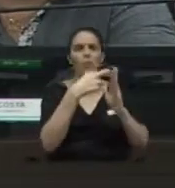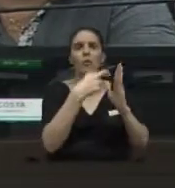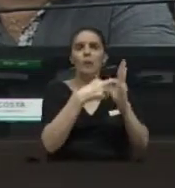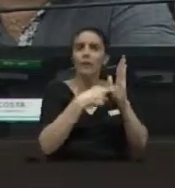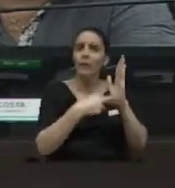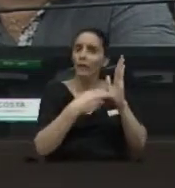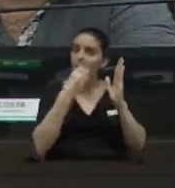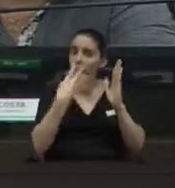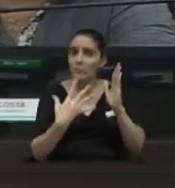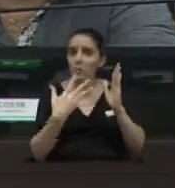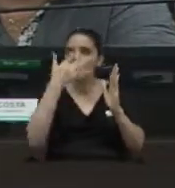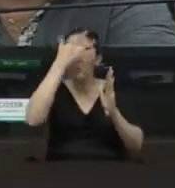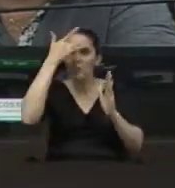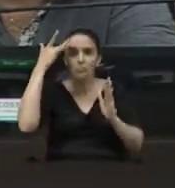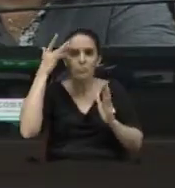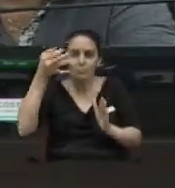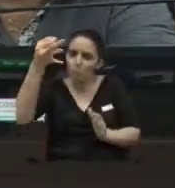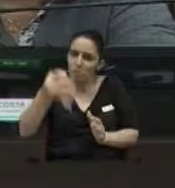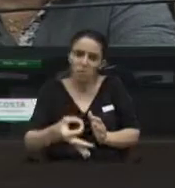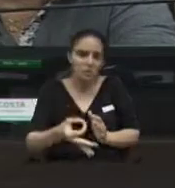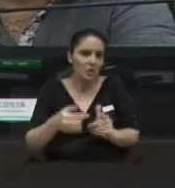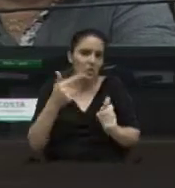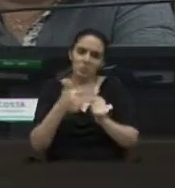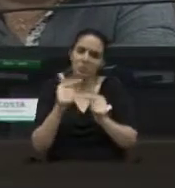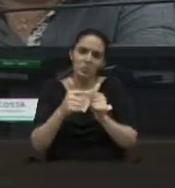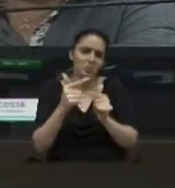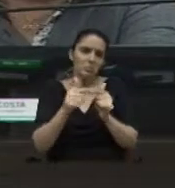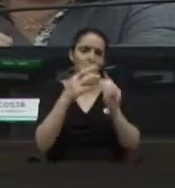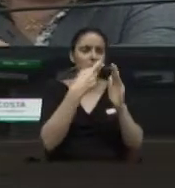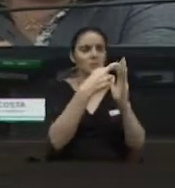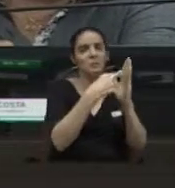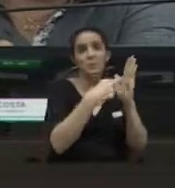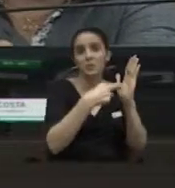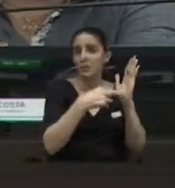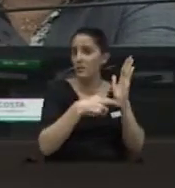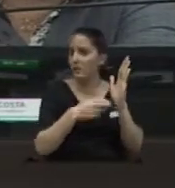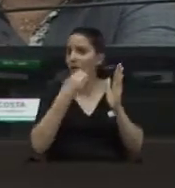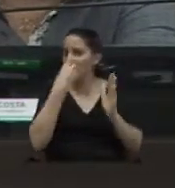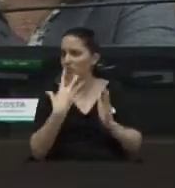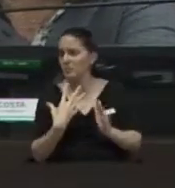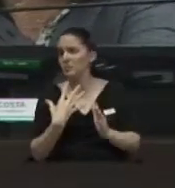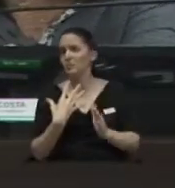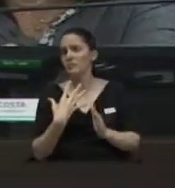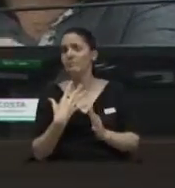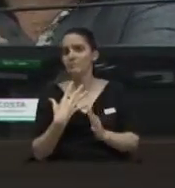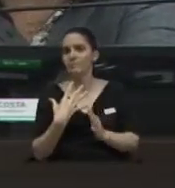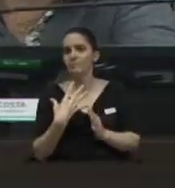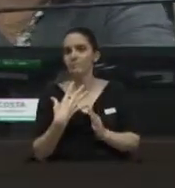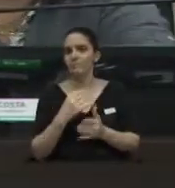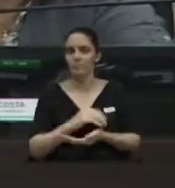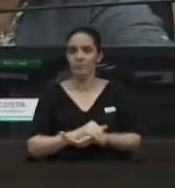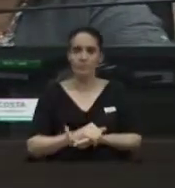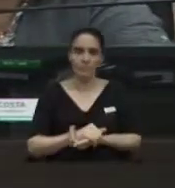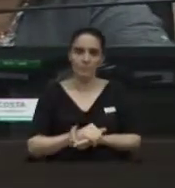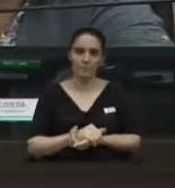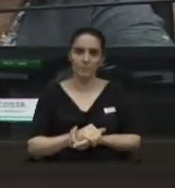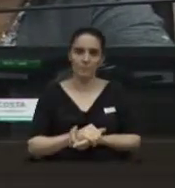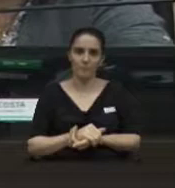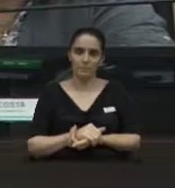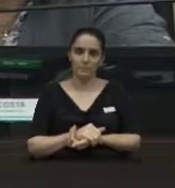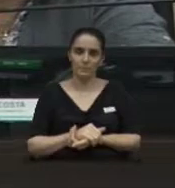correta continuará sendo atendido nas suas necessidades, ainda que ela